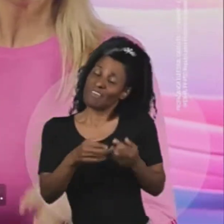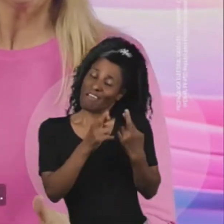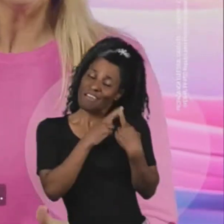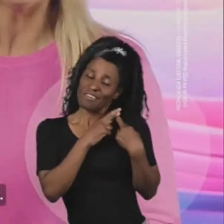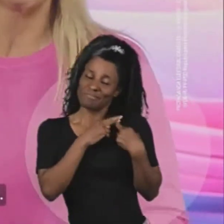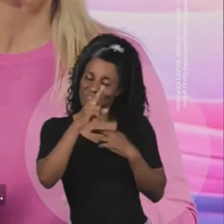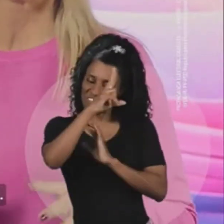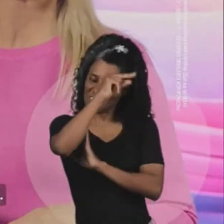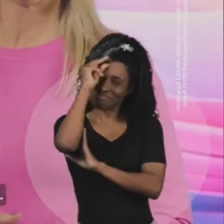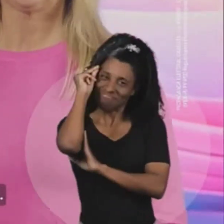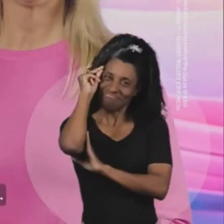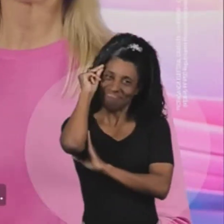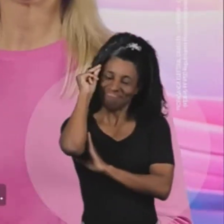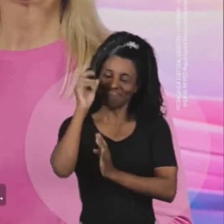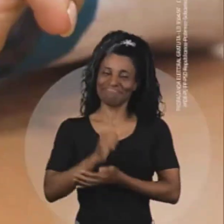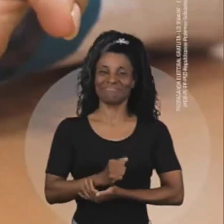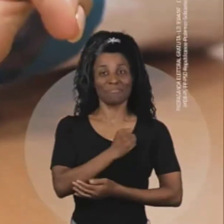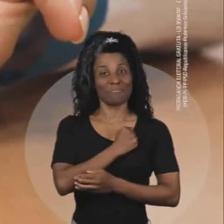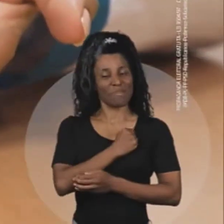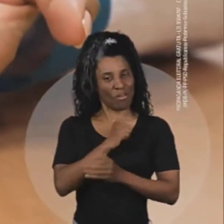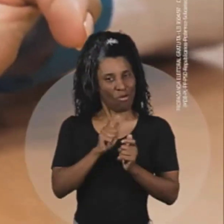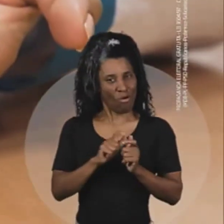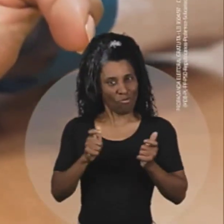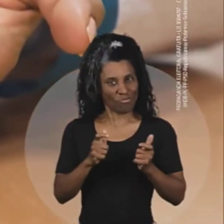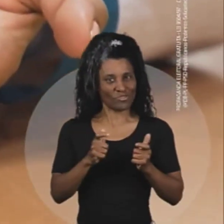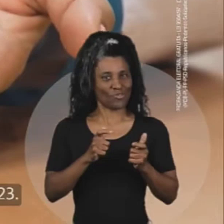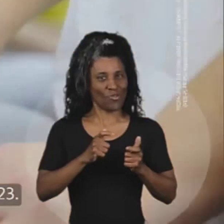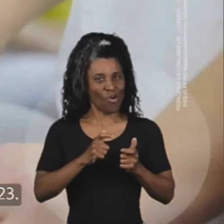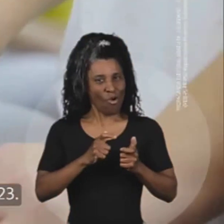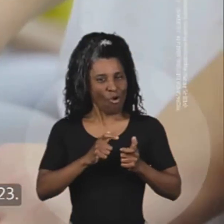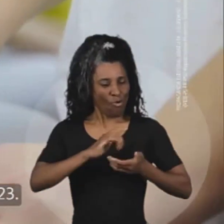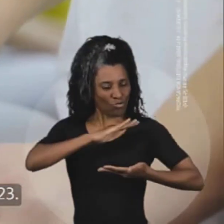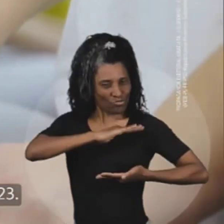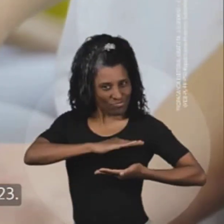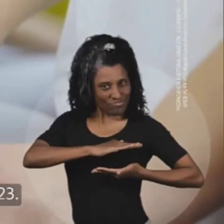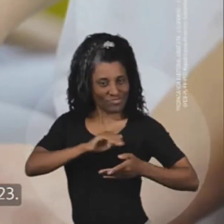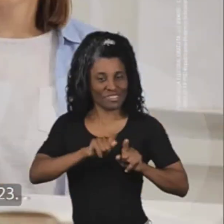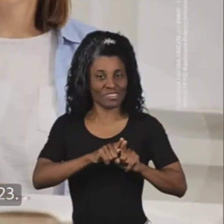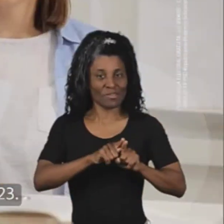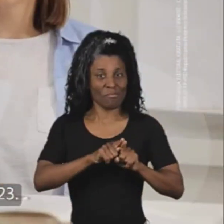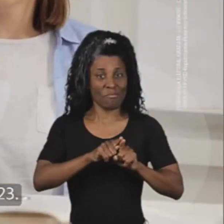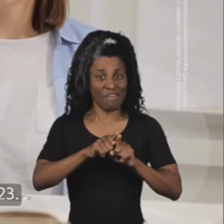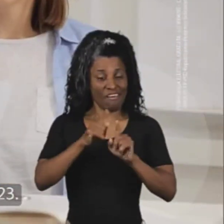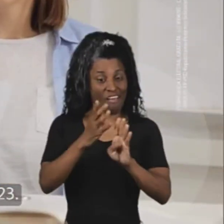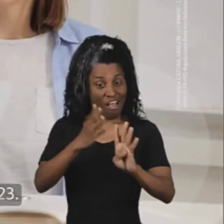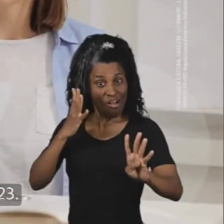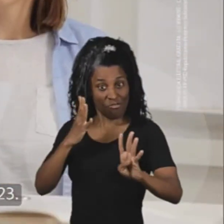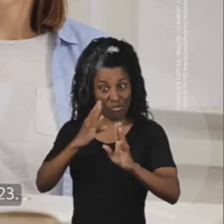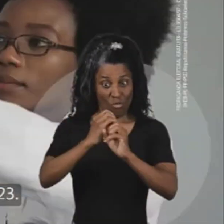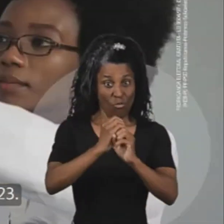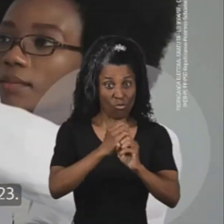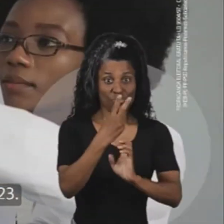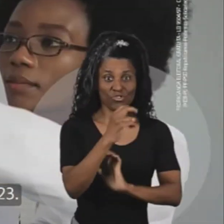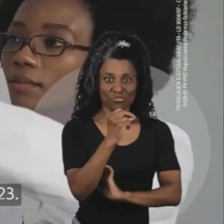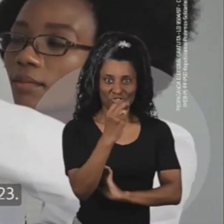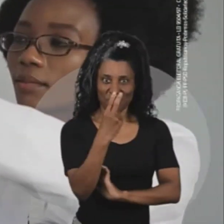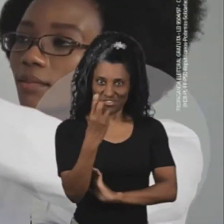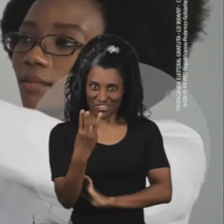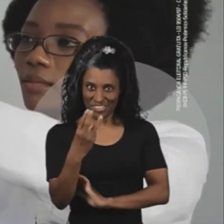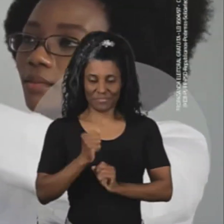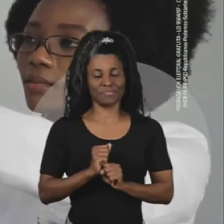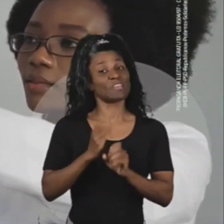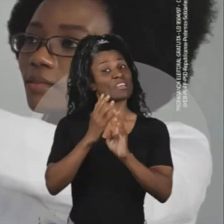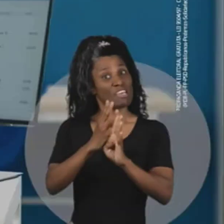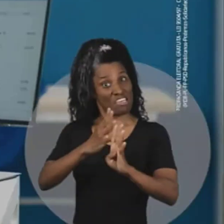uma obrigação da prefeitura. Melo ampliou os exames de mamografia e zerou a fila de 2023. E